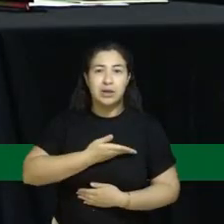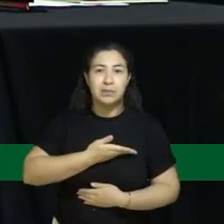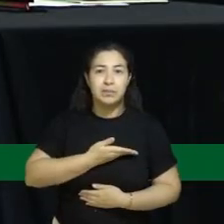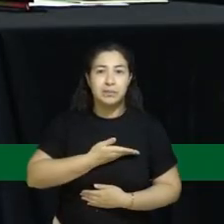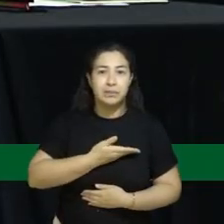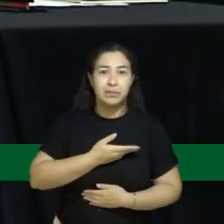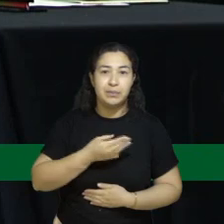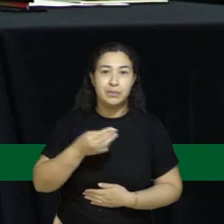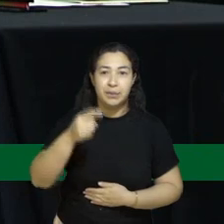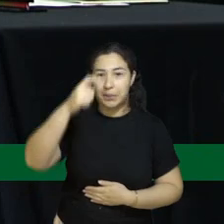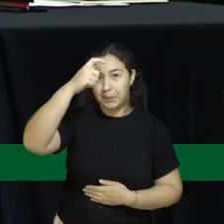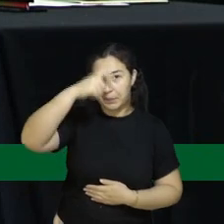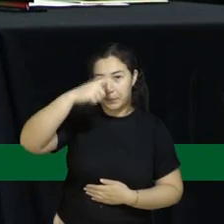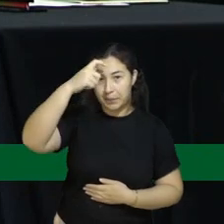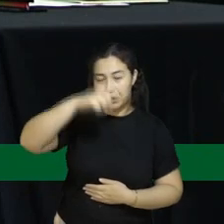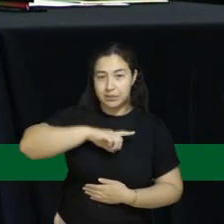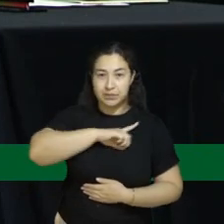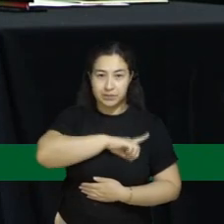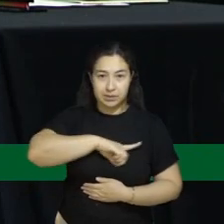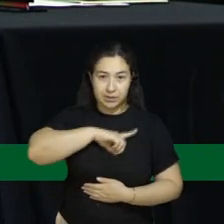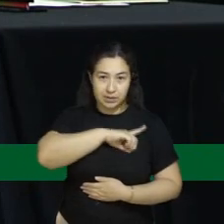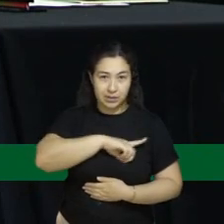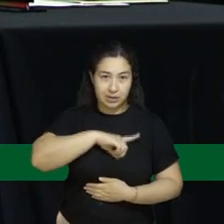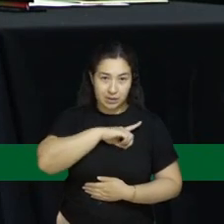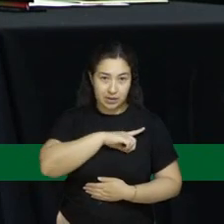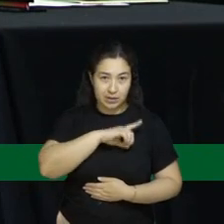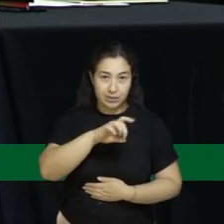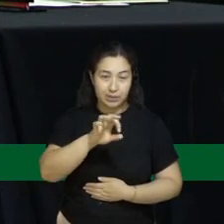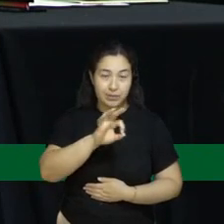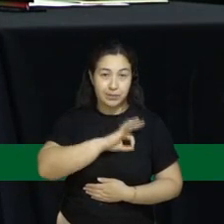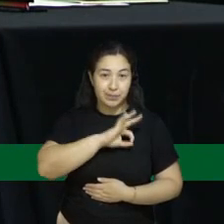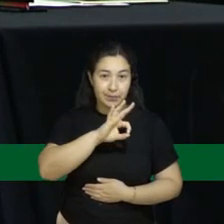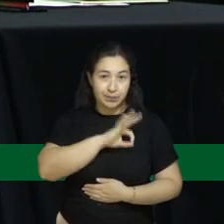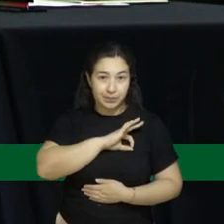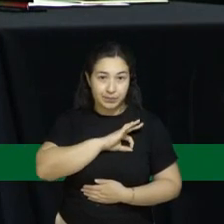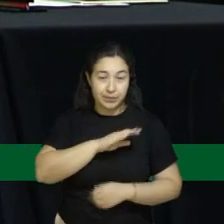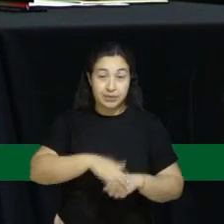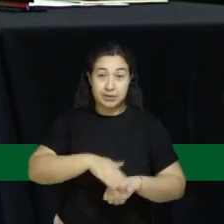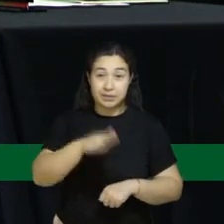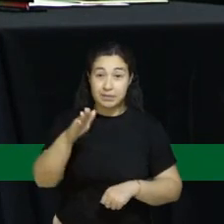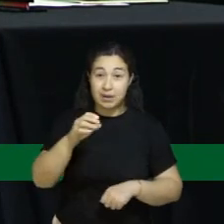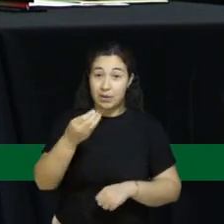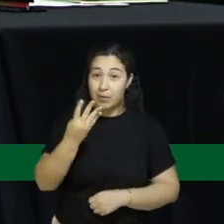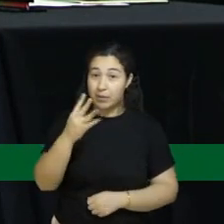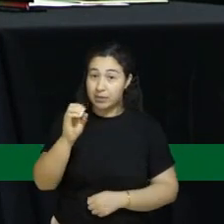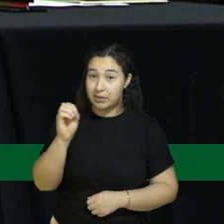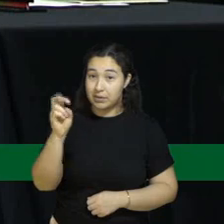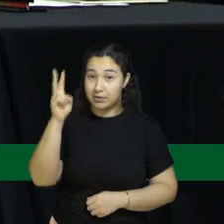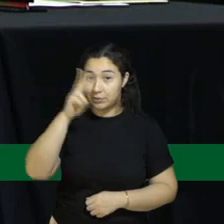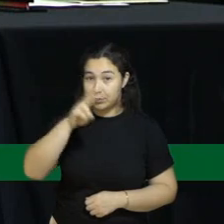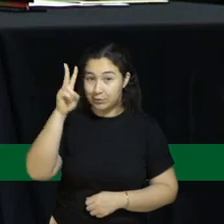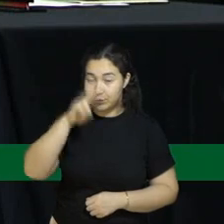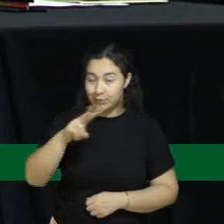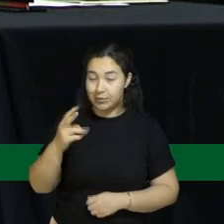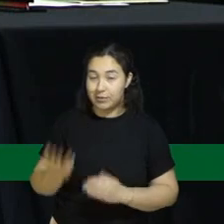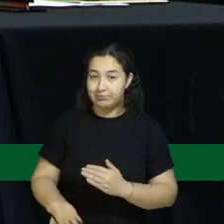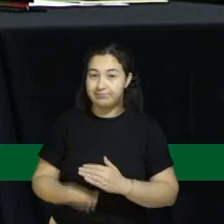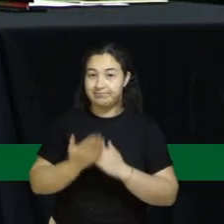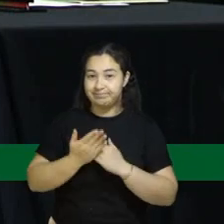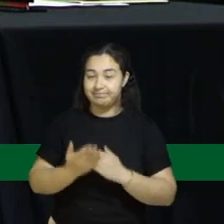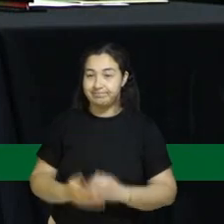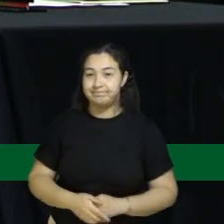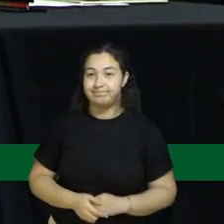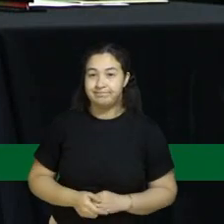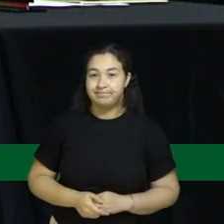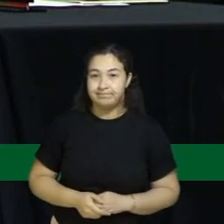Scudillarc, delegado de polícia, mais de 40 anos de história que estamos juntos. Eu ia fazer uma breve narrativa da Chapecoense,